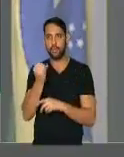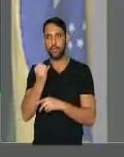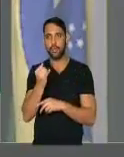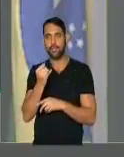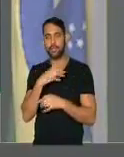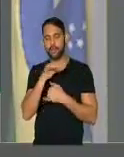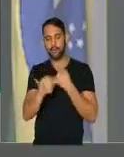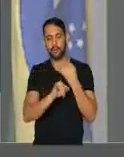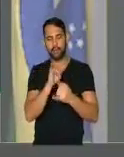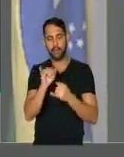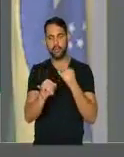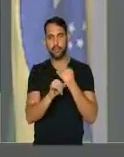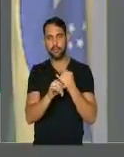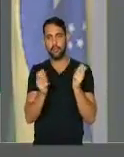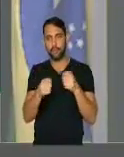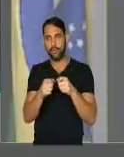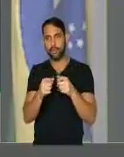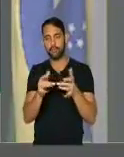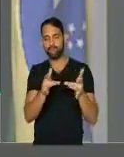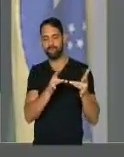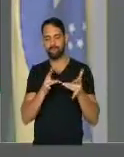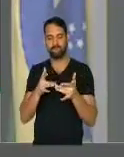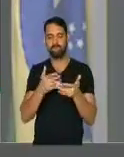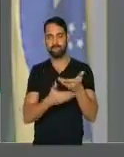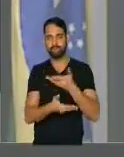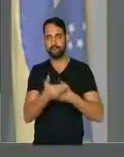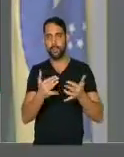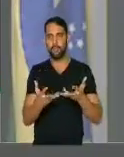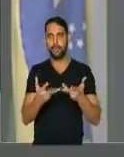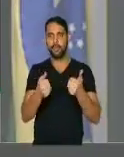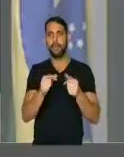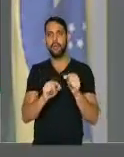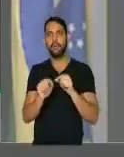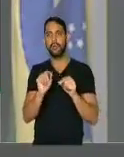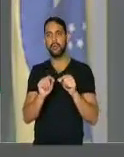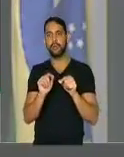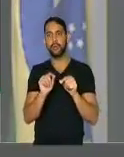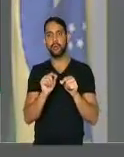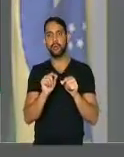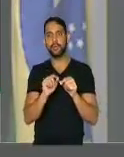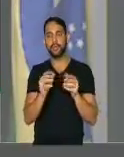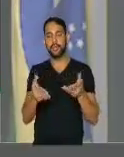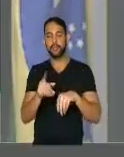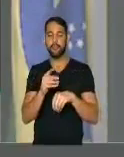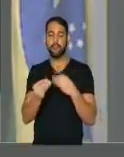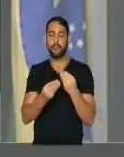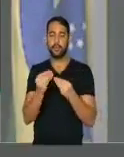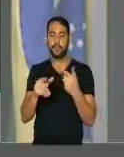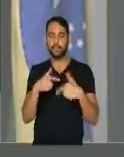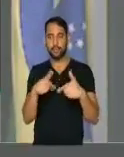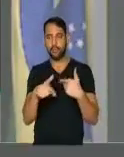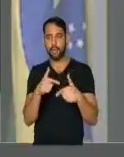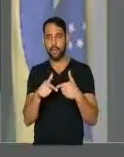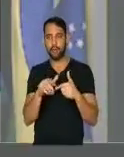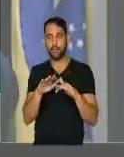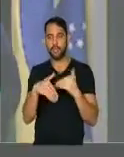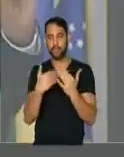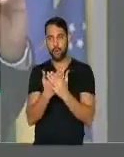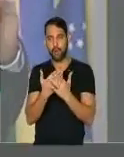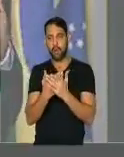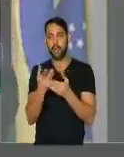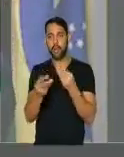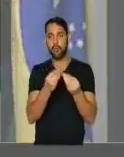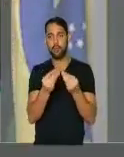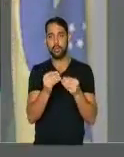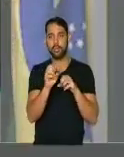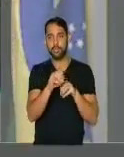oportunidade da internet poder interagir melhor com aquele, com este modelo e aquele